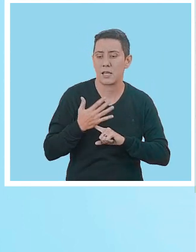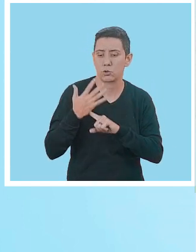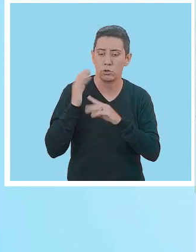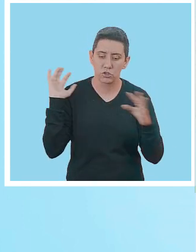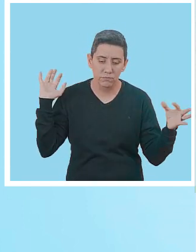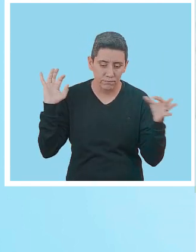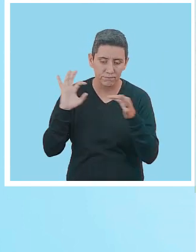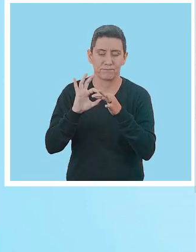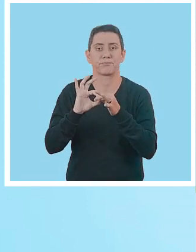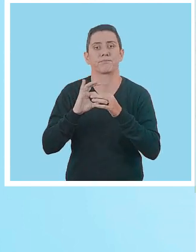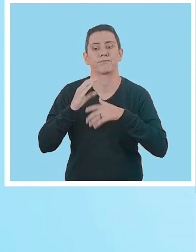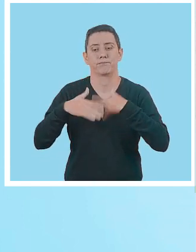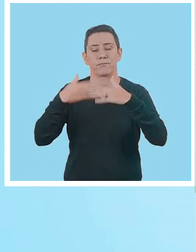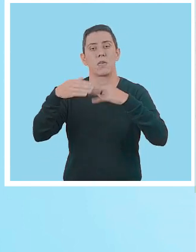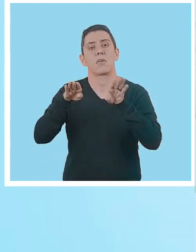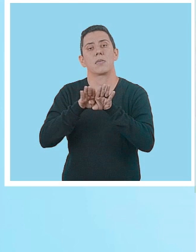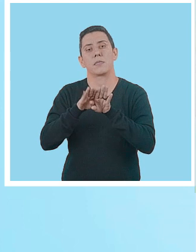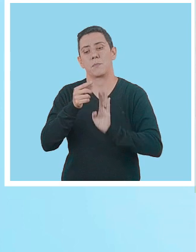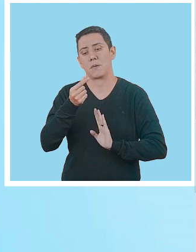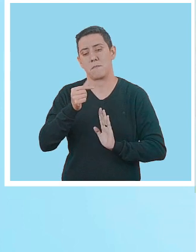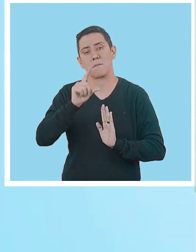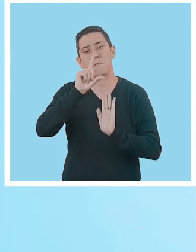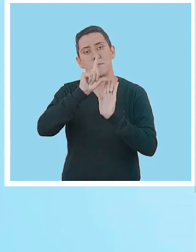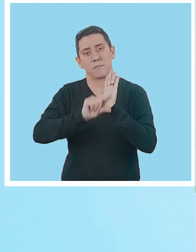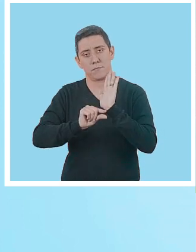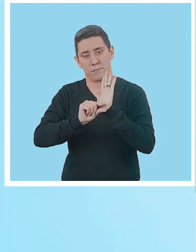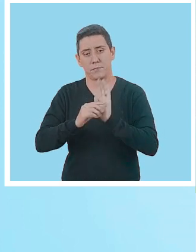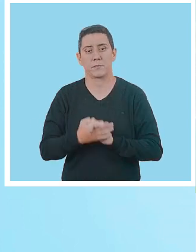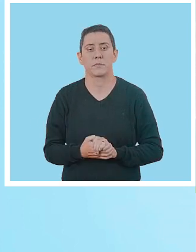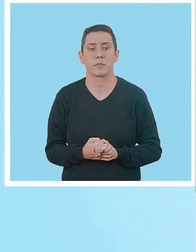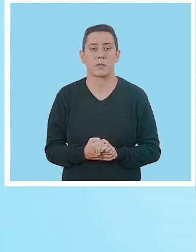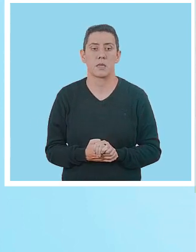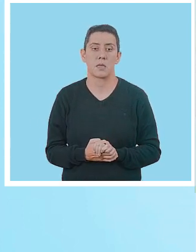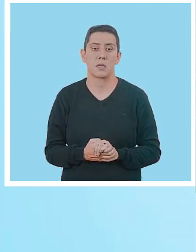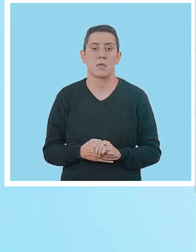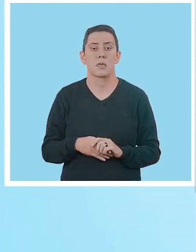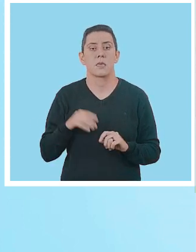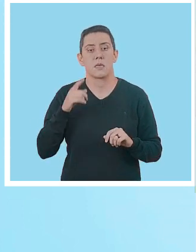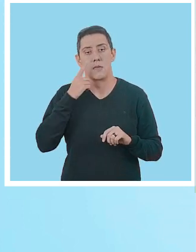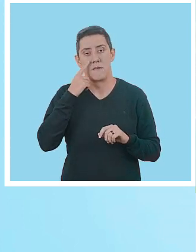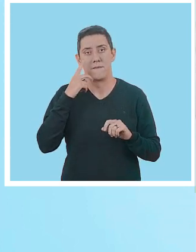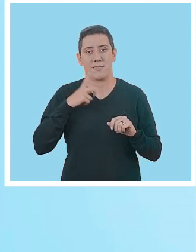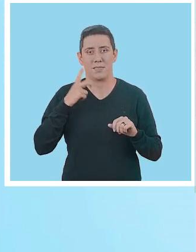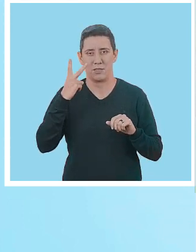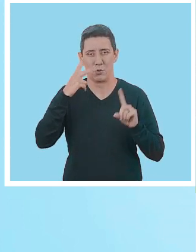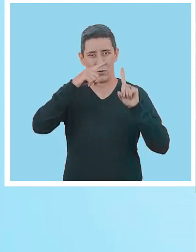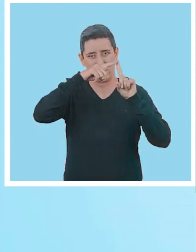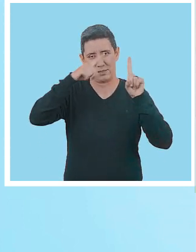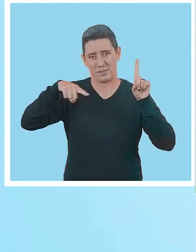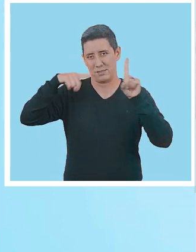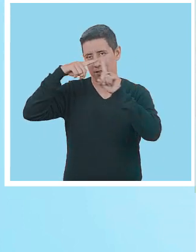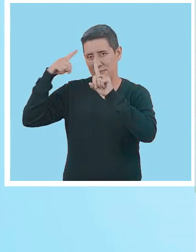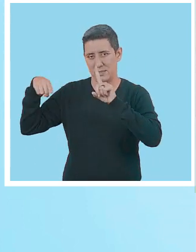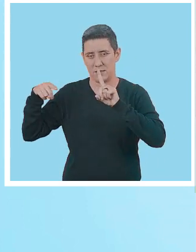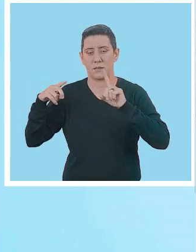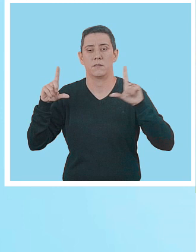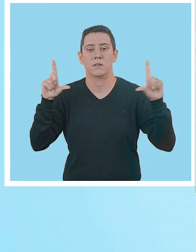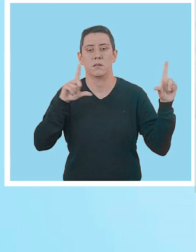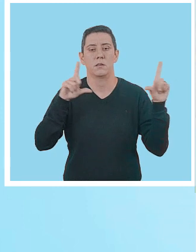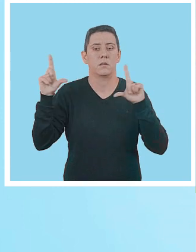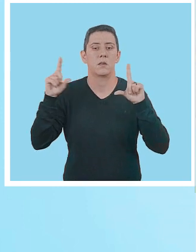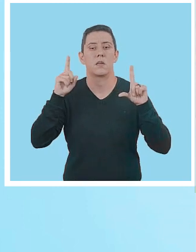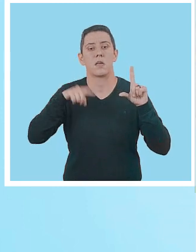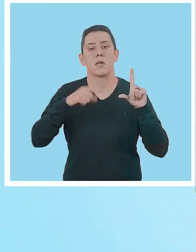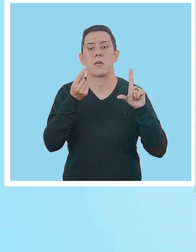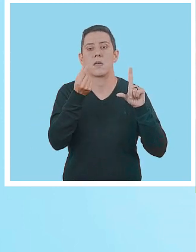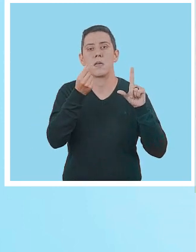né e queda de preço tá então esse grau por isso que ele representa uma Projeção de redução de do